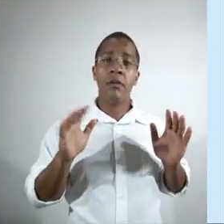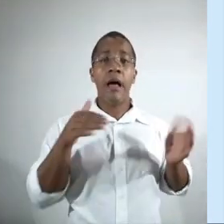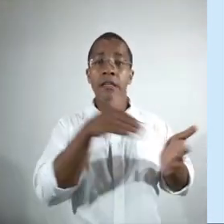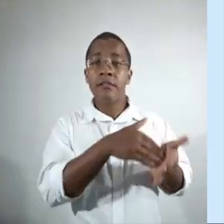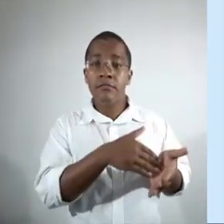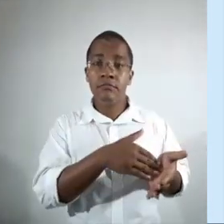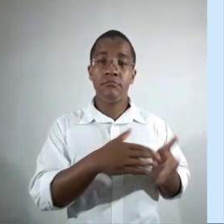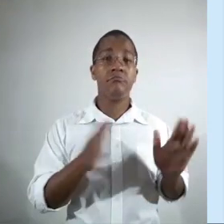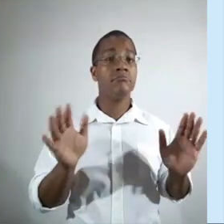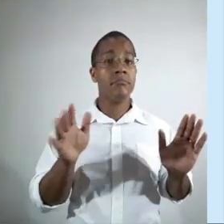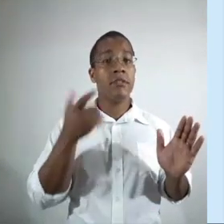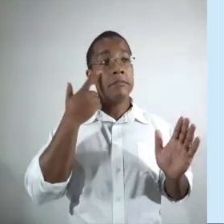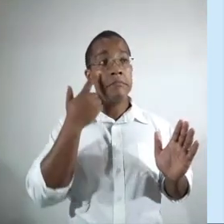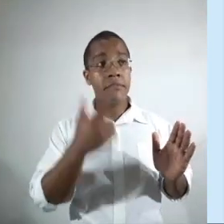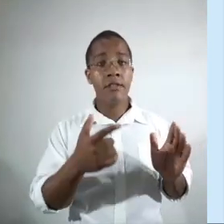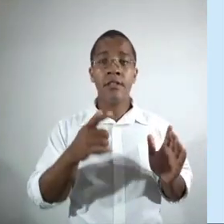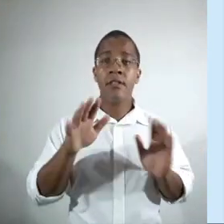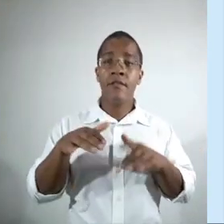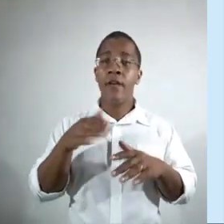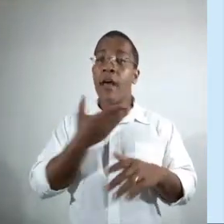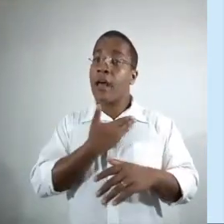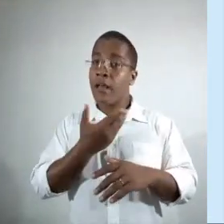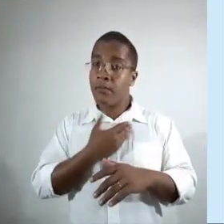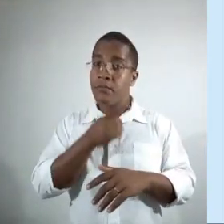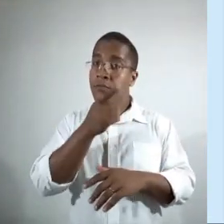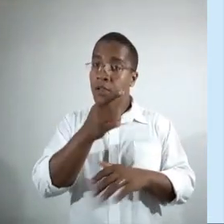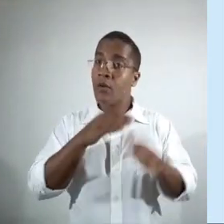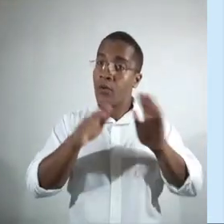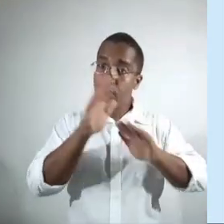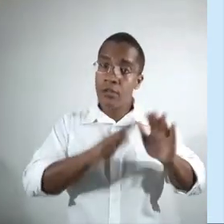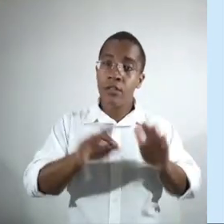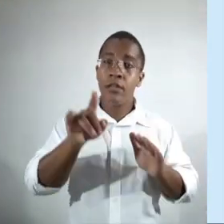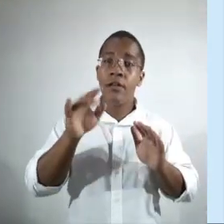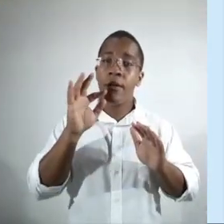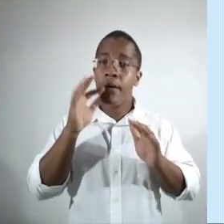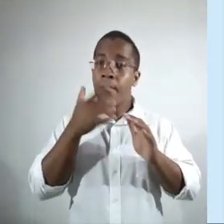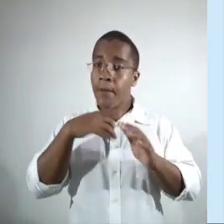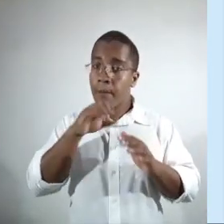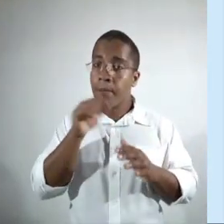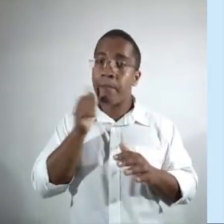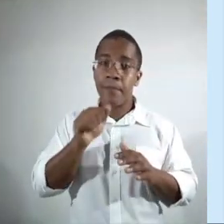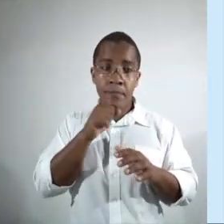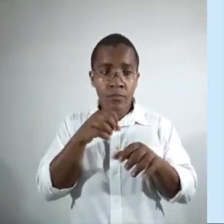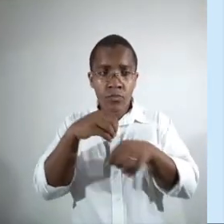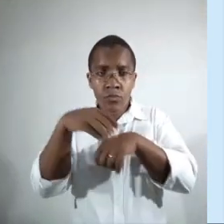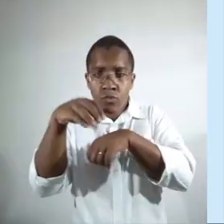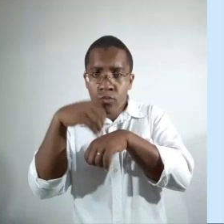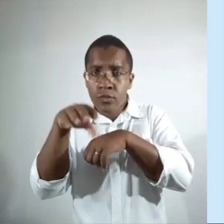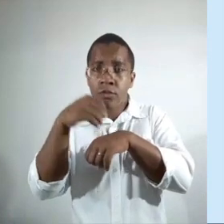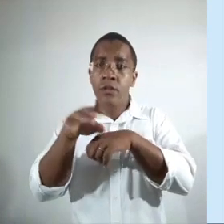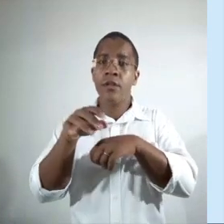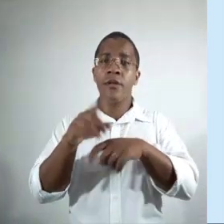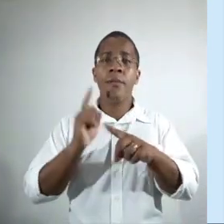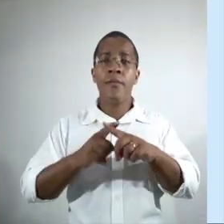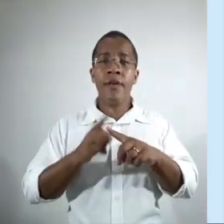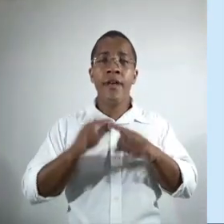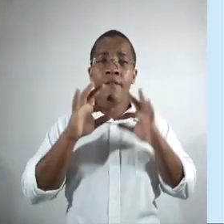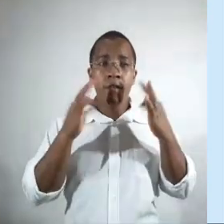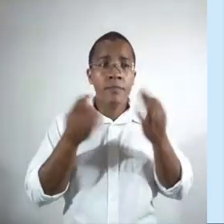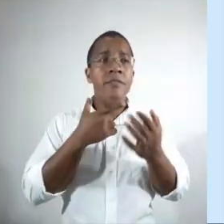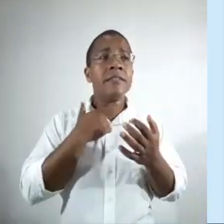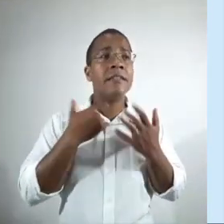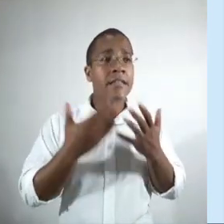amizades, prestar muita atenção ao que os pais falam, que os pais conversam, o que a família quer para você. Porque a família quer sempre o nosso